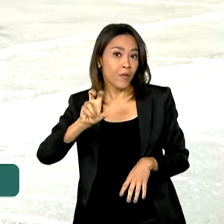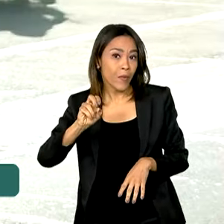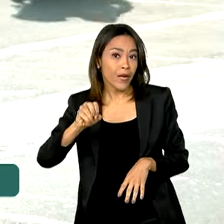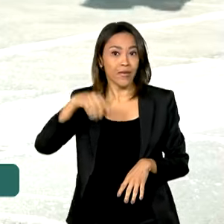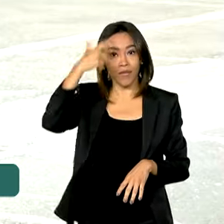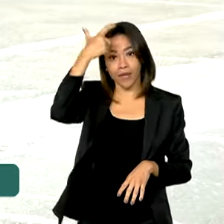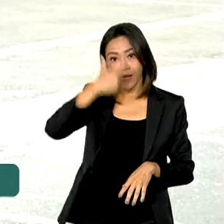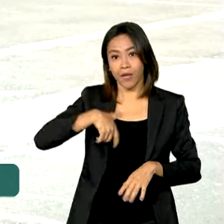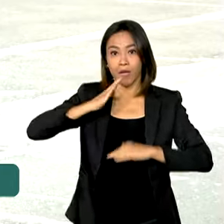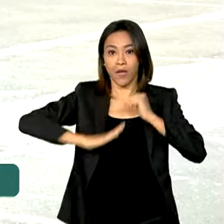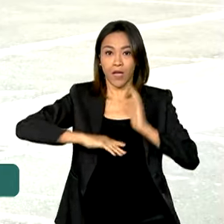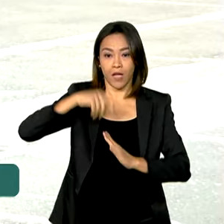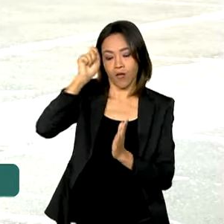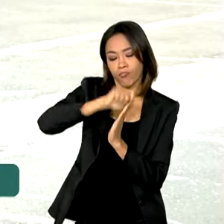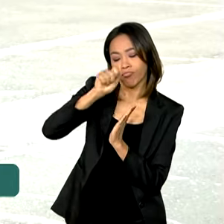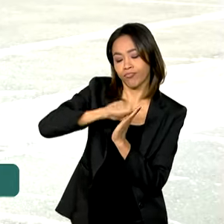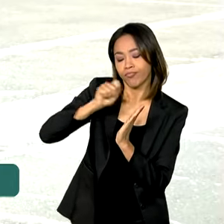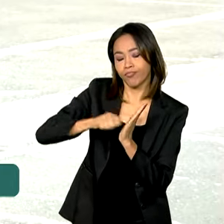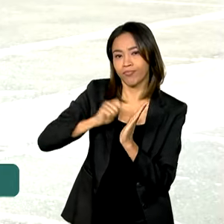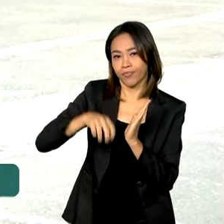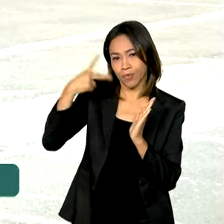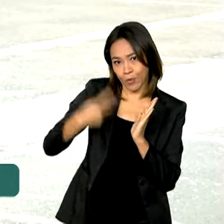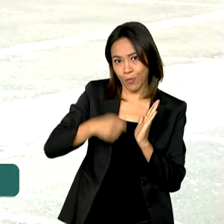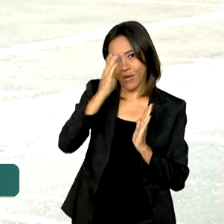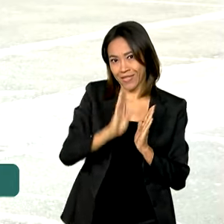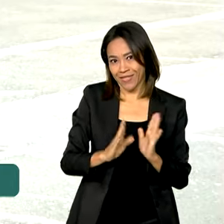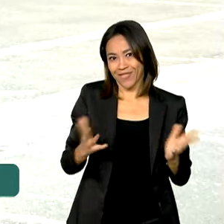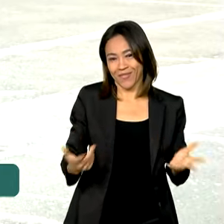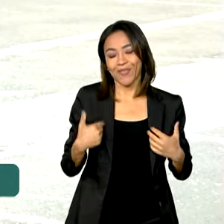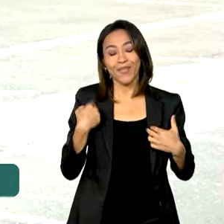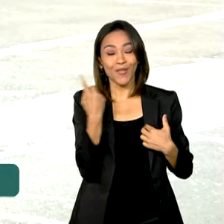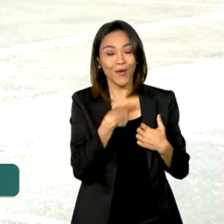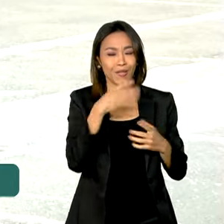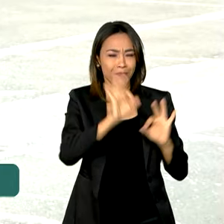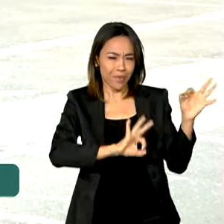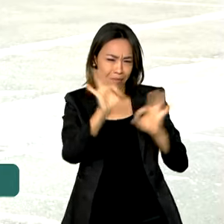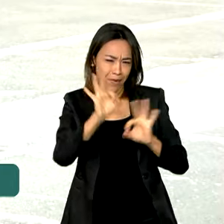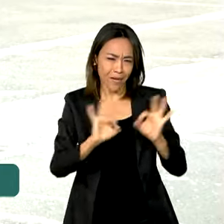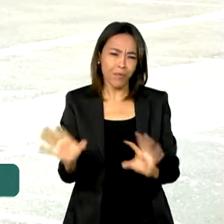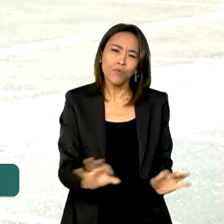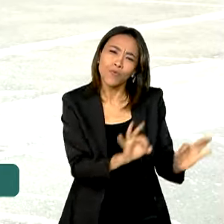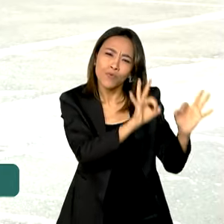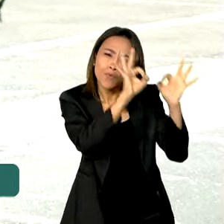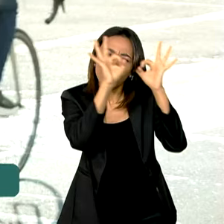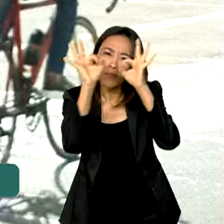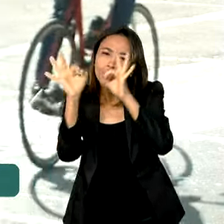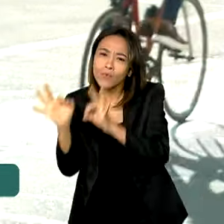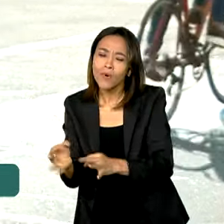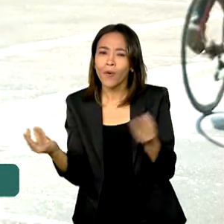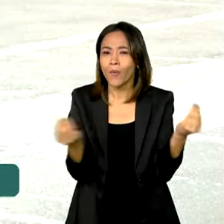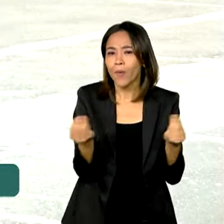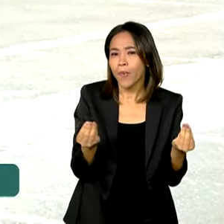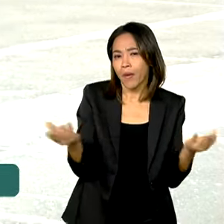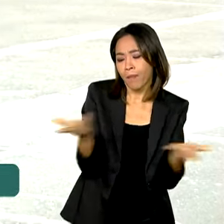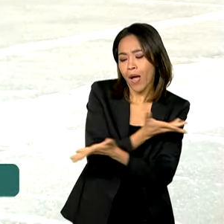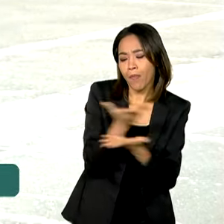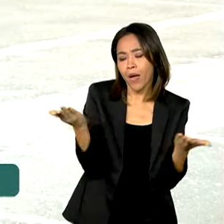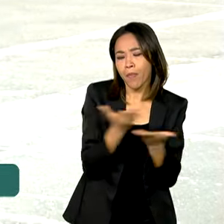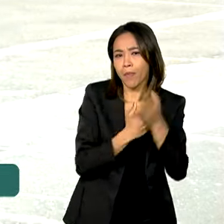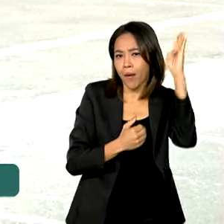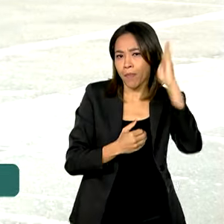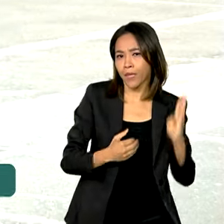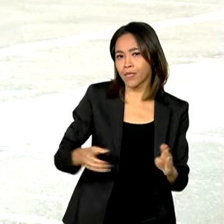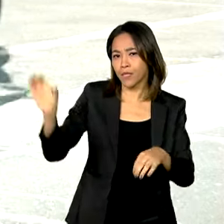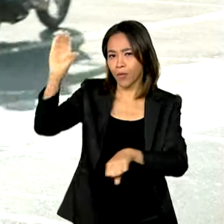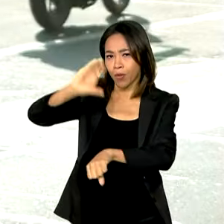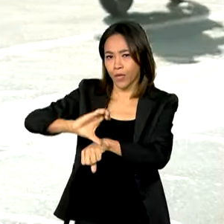e artistas brasileiros. Bom, e a gente preparou uma reportagem falando um pouco mais sobre essa relação entre Brasil e Colômbia.